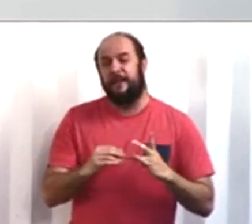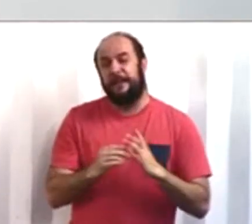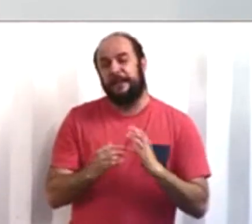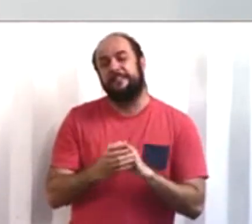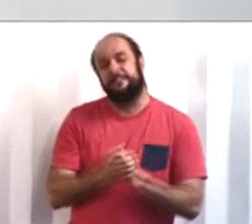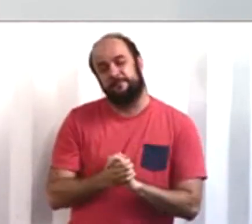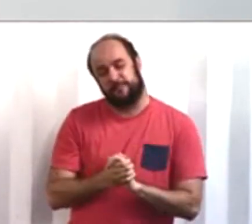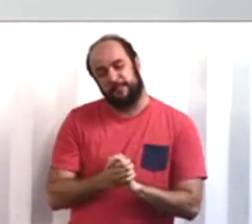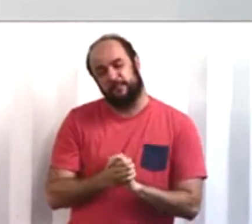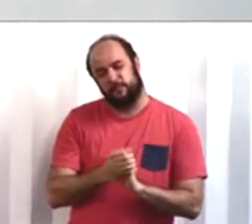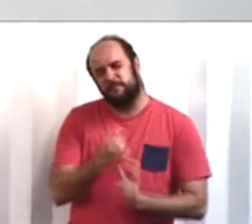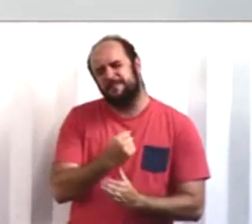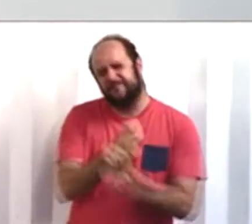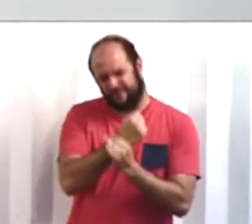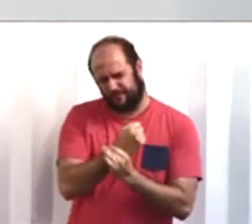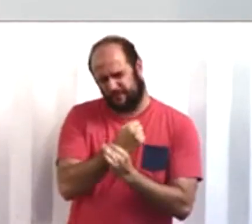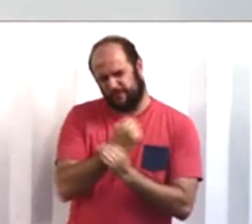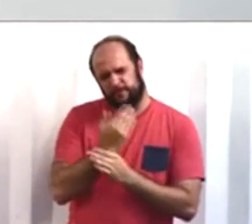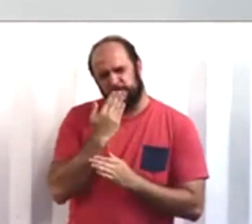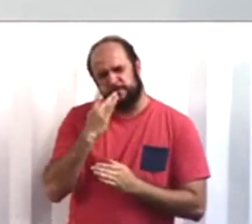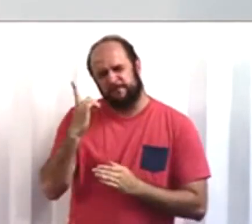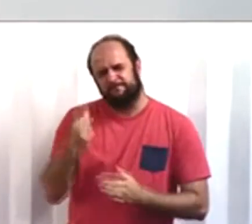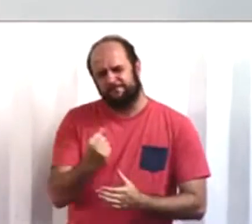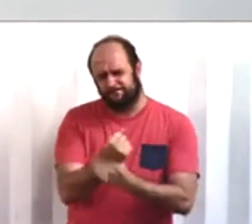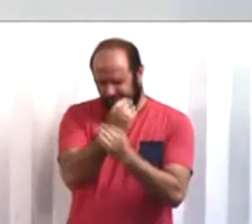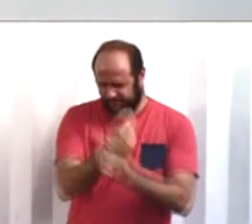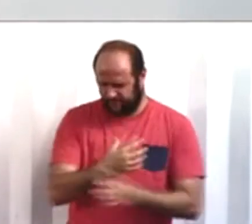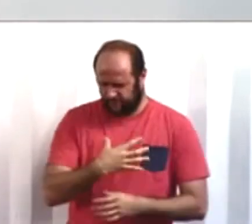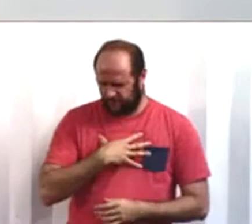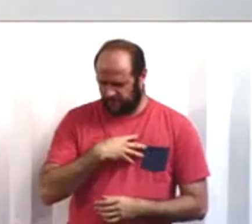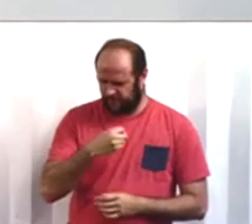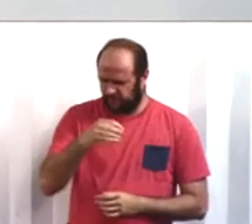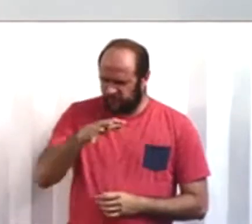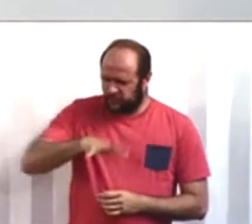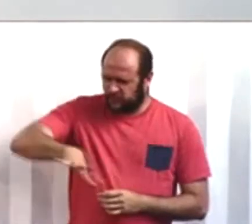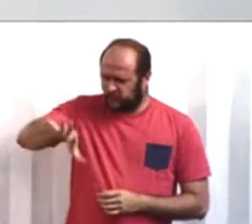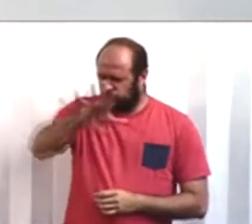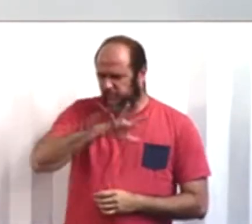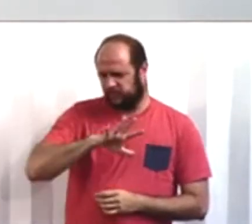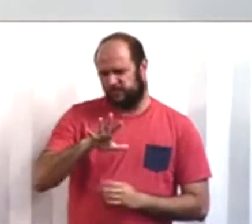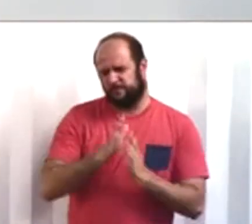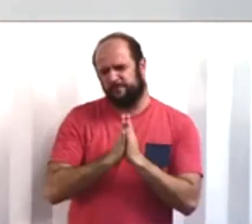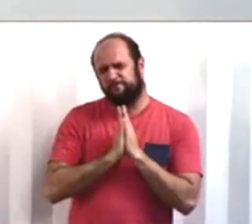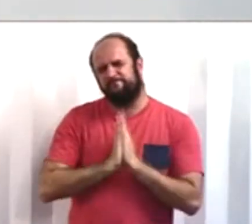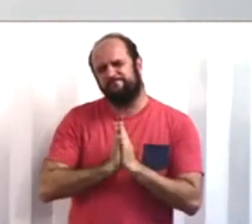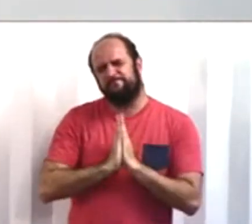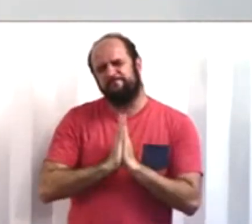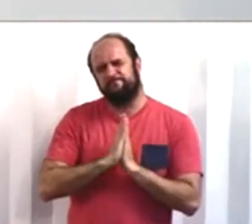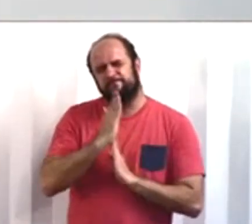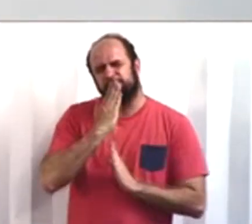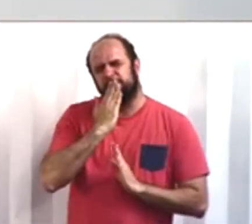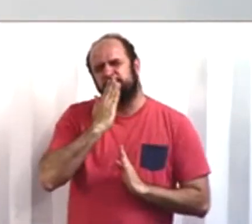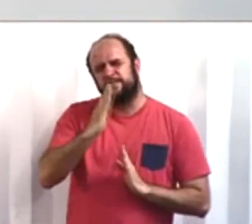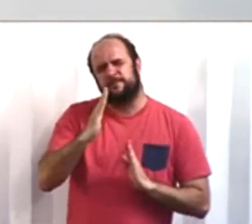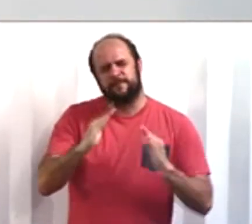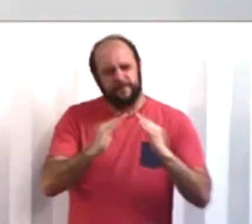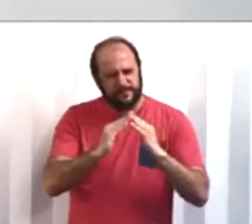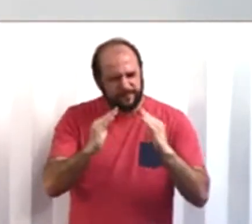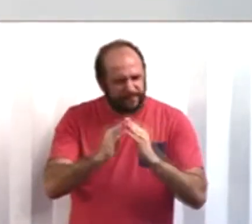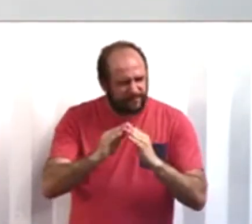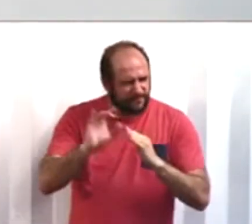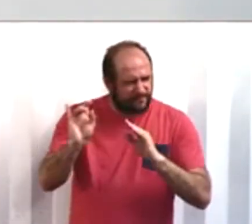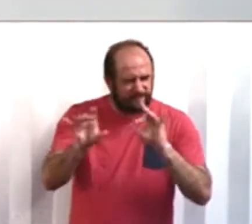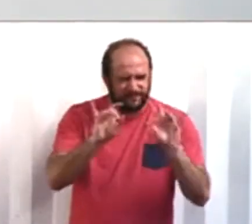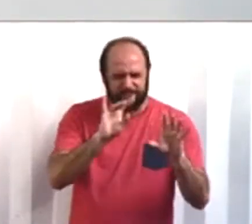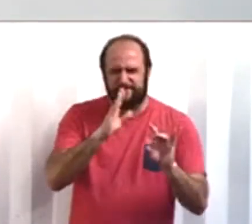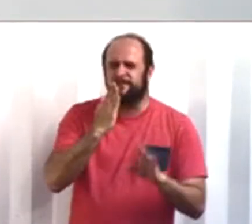seguro fortalece e dá segurança aos filhos. Por isso nós oramos, intercedemos por nossas casas, Senhor.